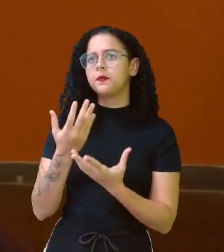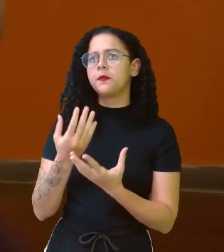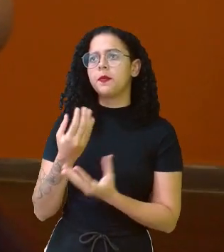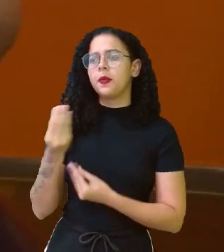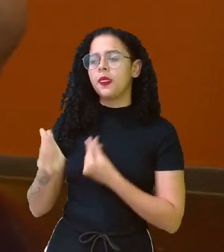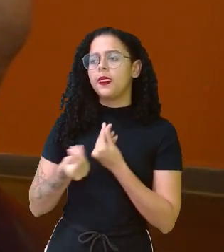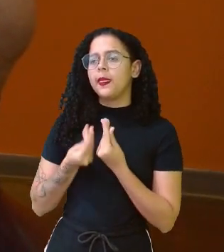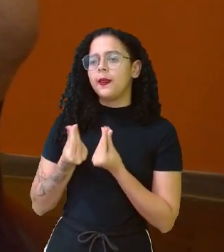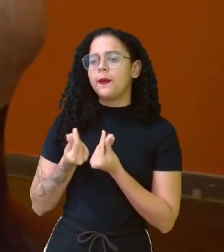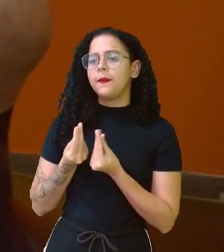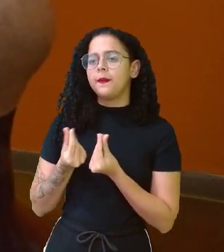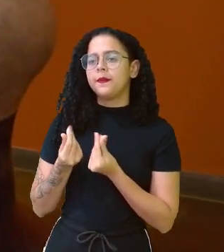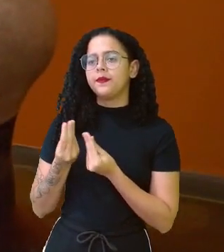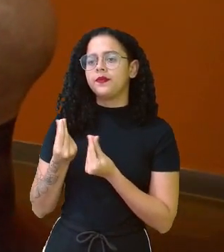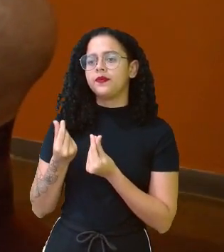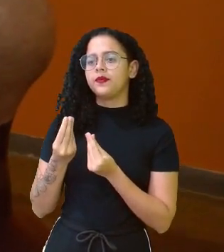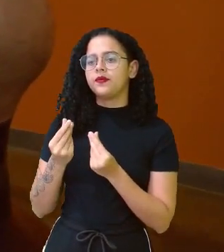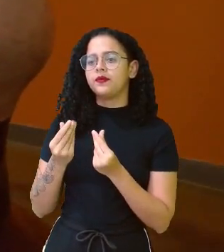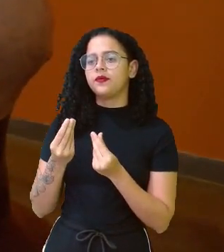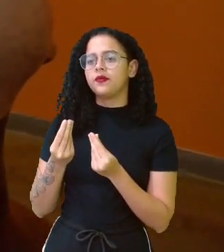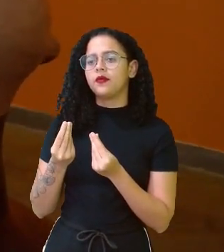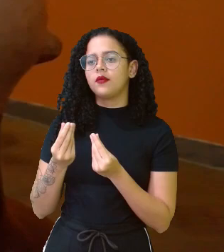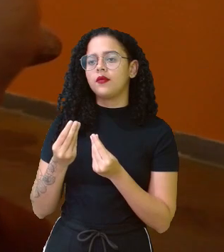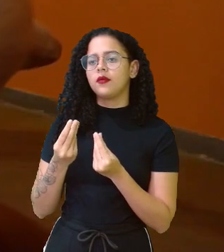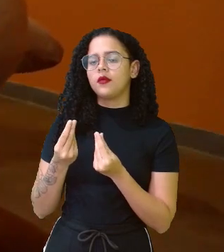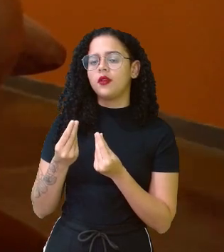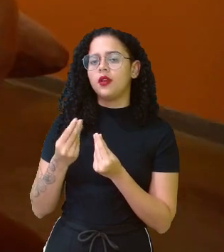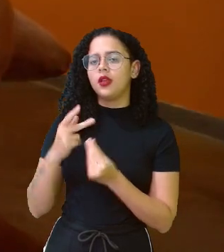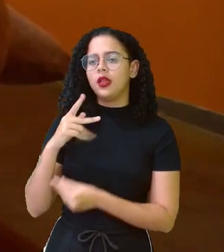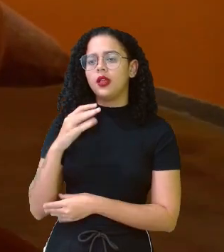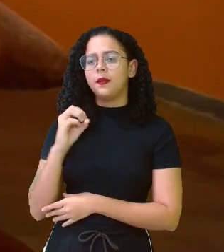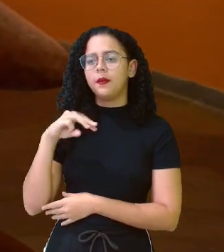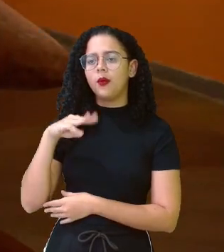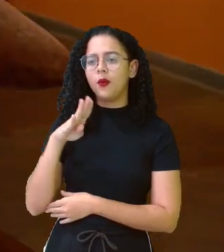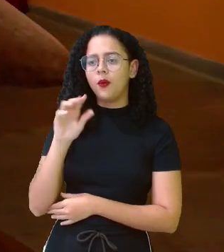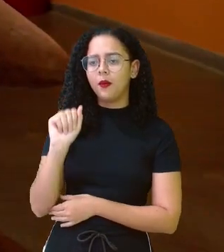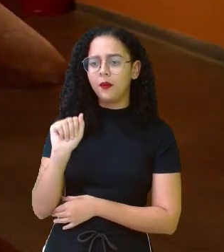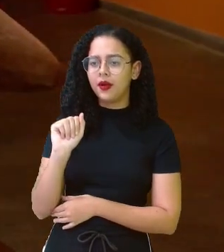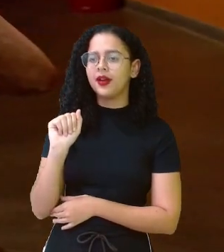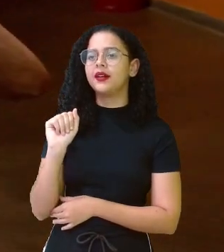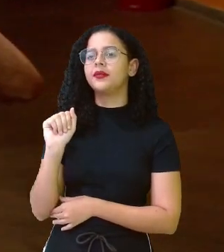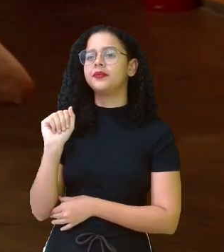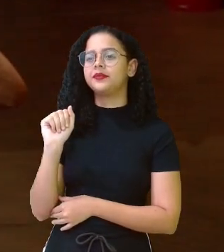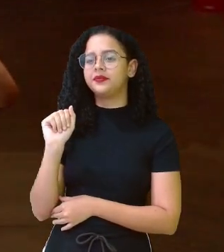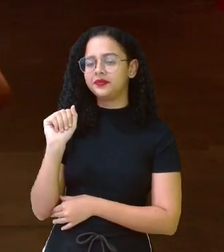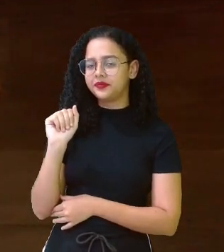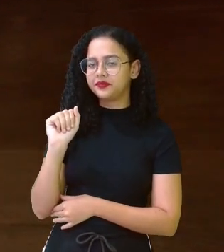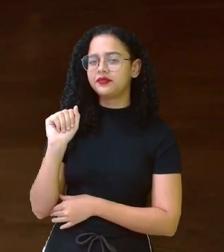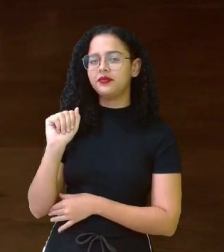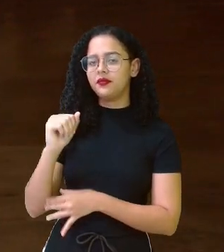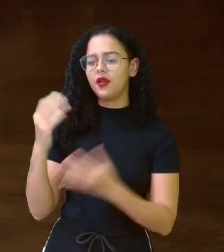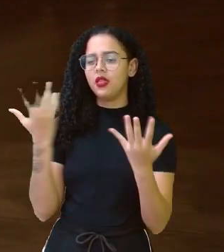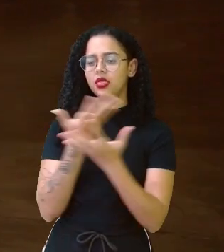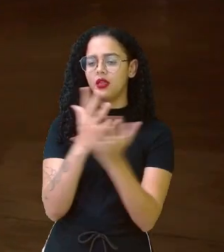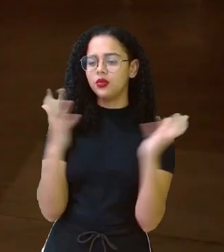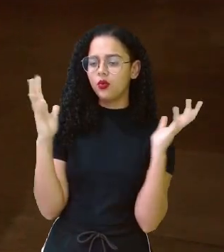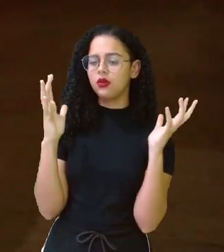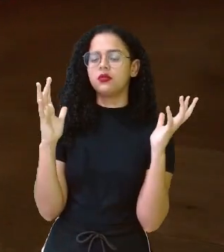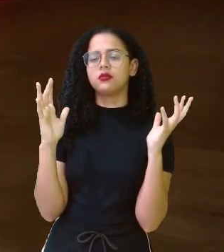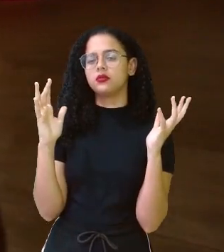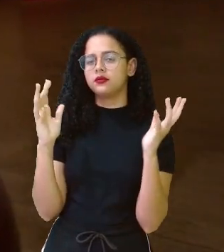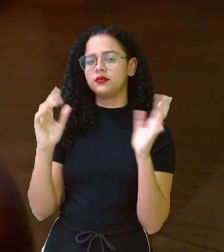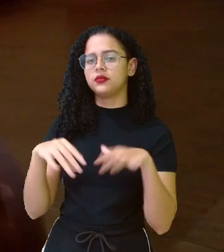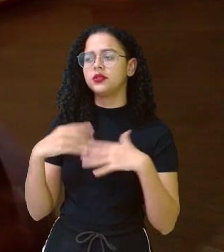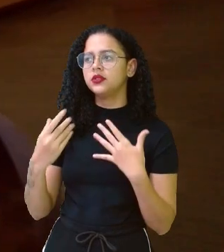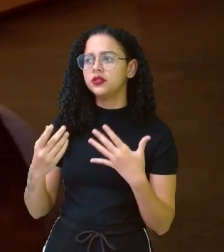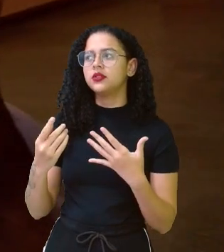poderia dizer? Do pombo, né, da pomba no sentido mais ligado é uma representação da natureza, não necessariamente. Uma